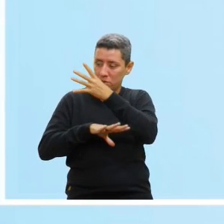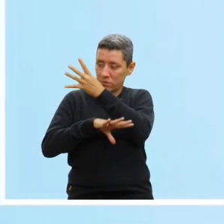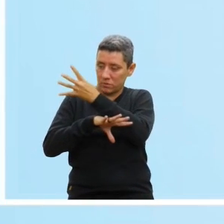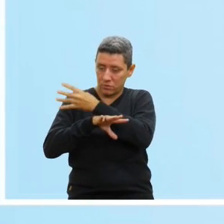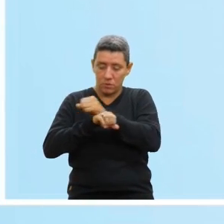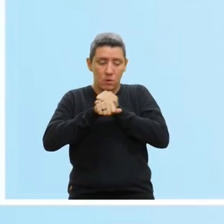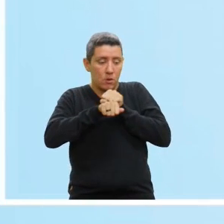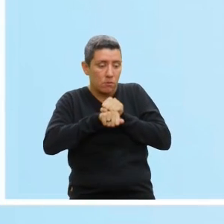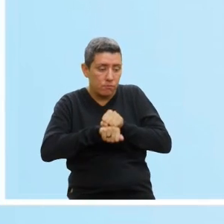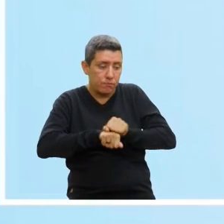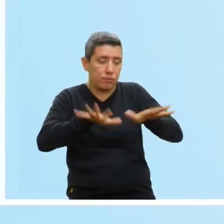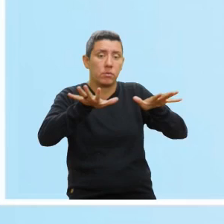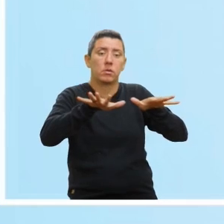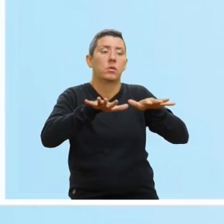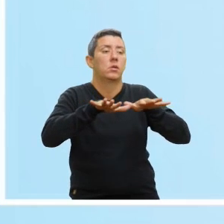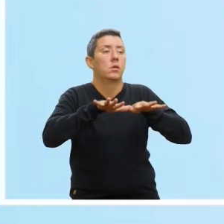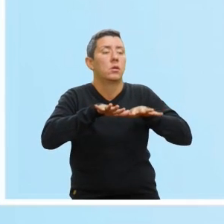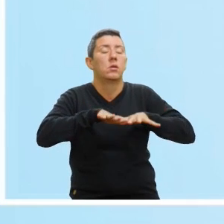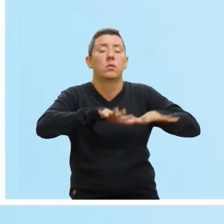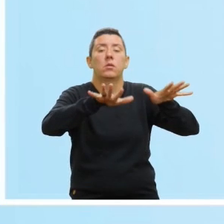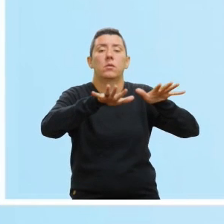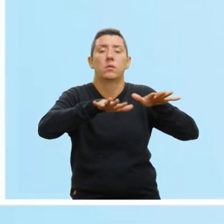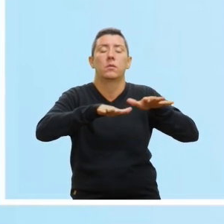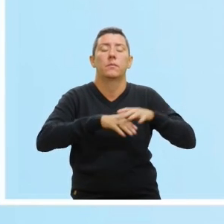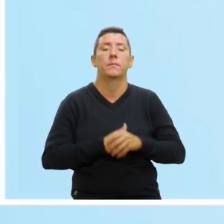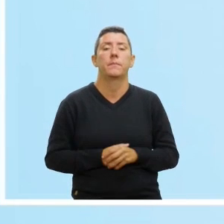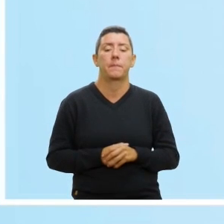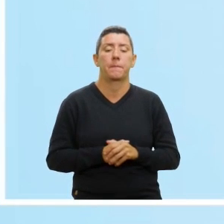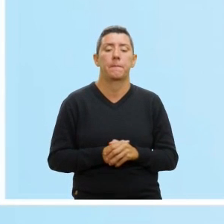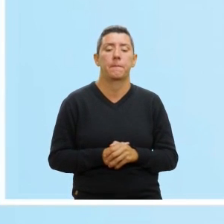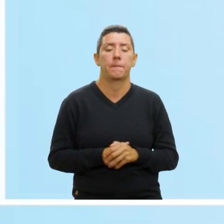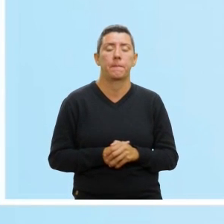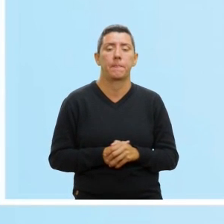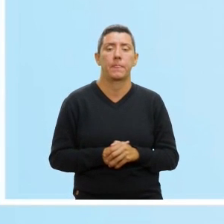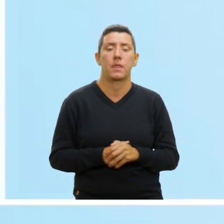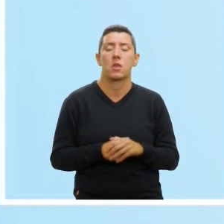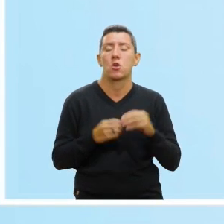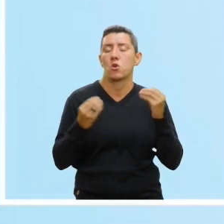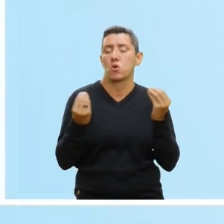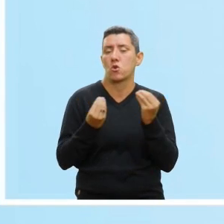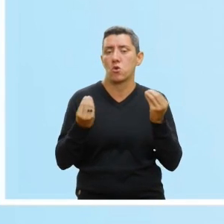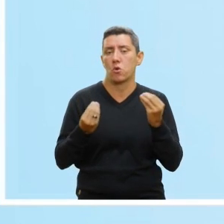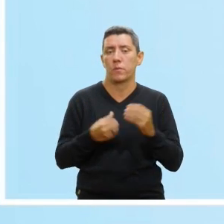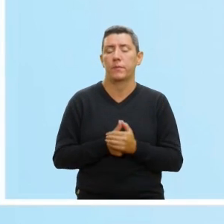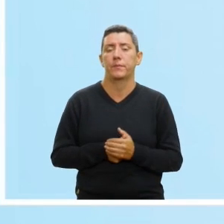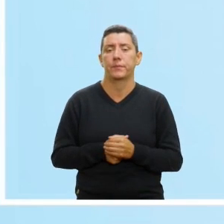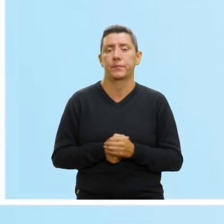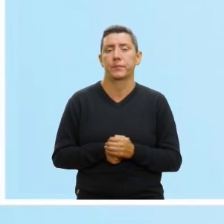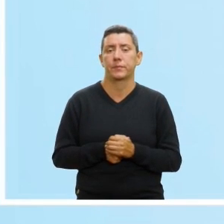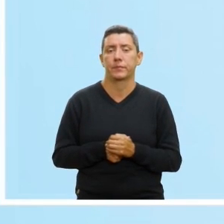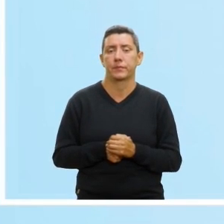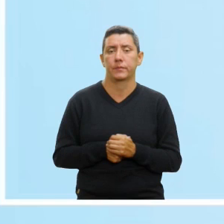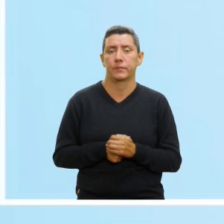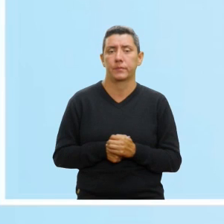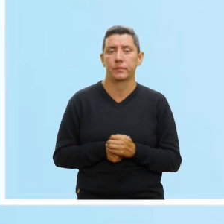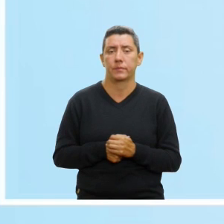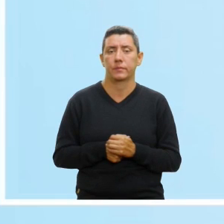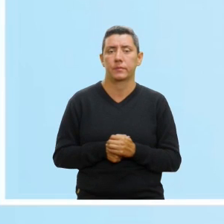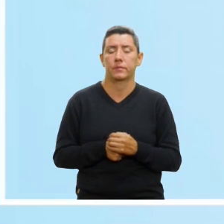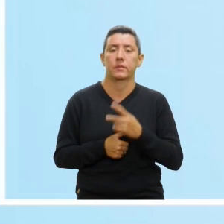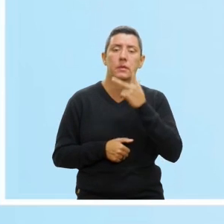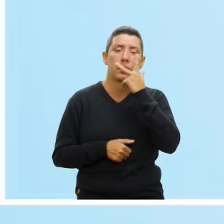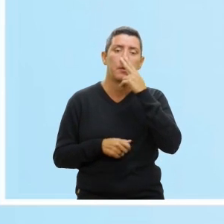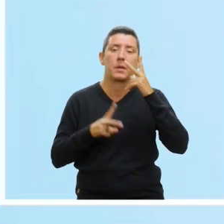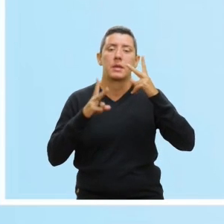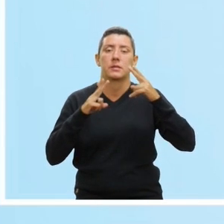utiliza esse conceito pro Raman, que é o seguinte, ele é basicamente um efeito gangorra.